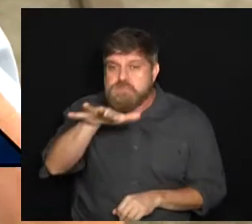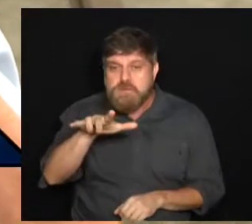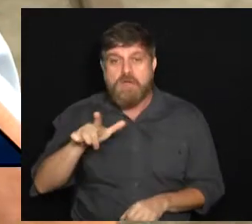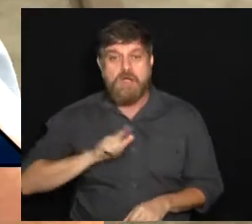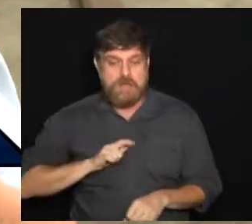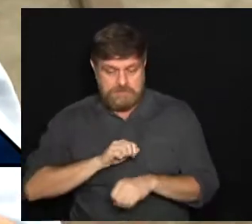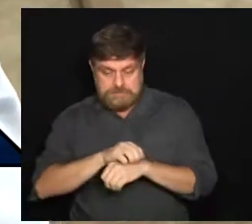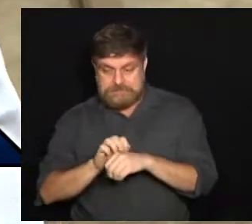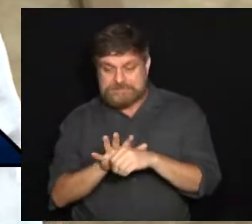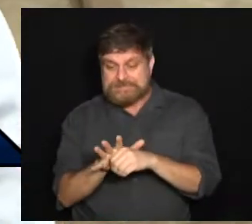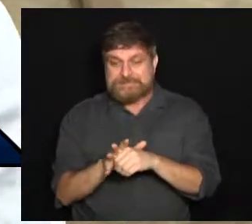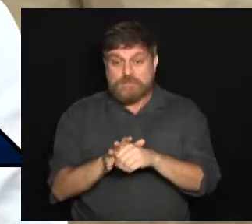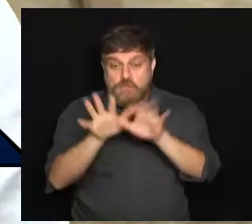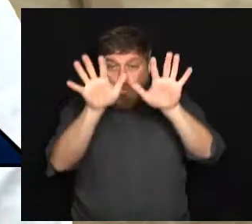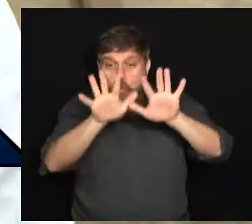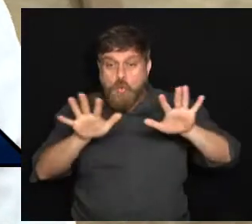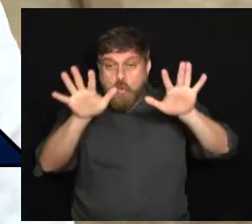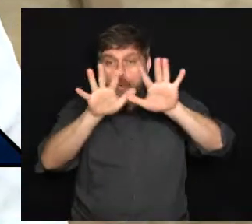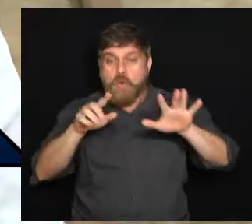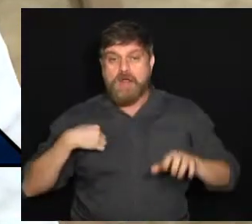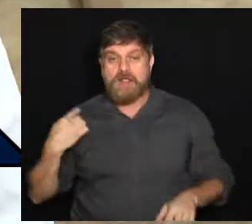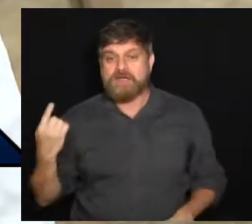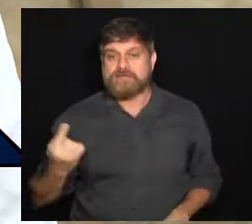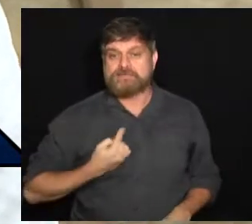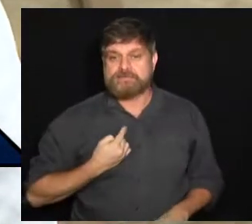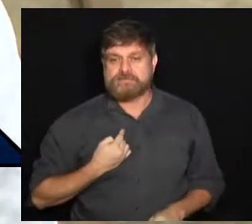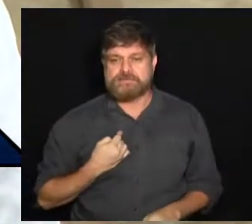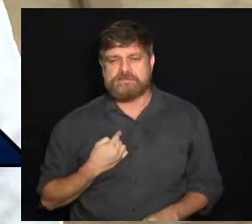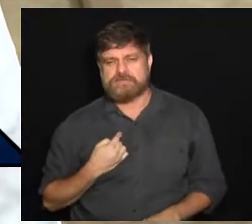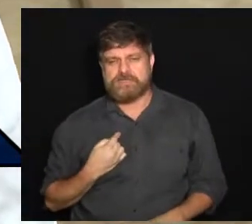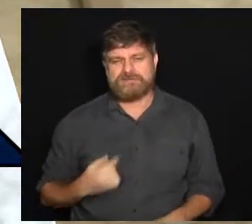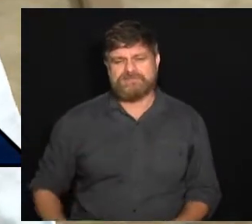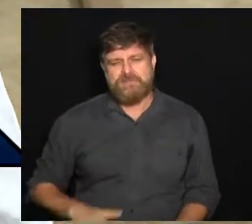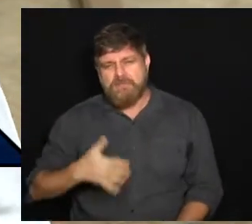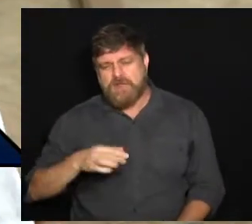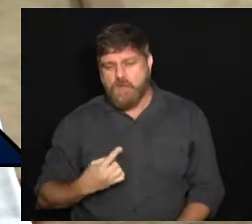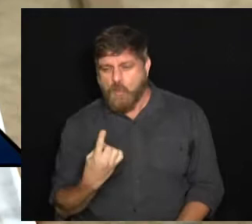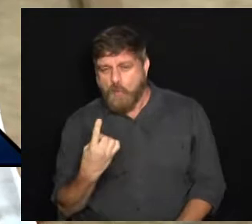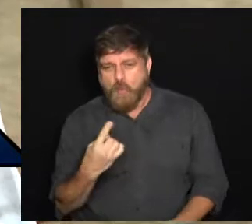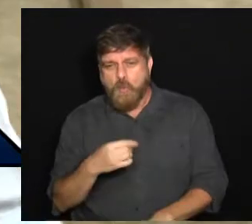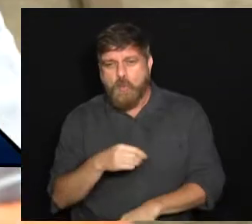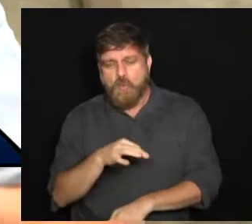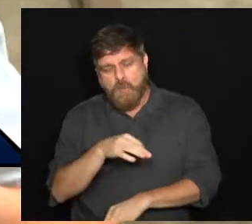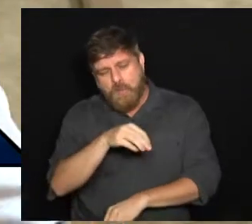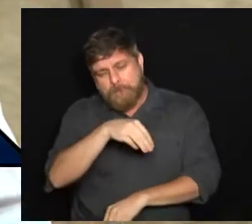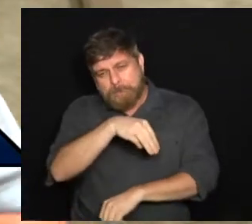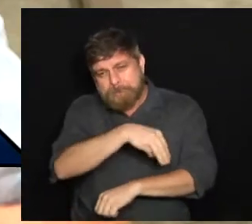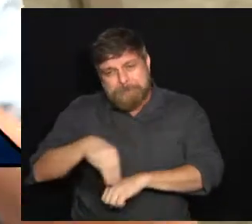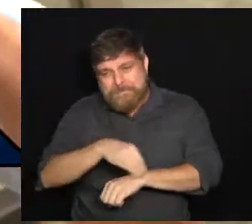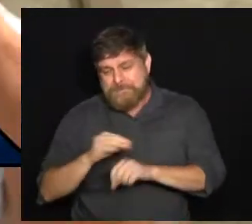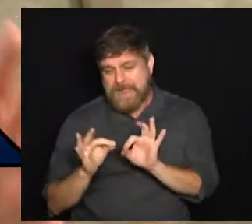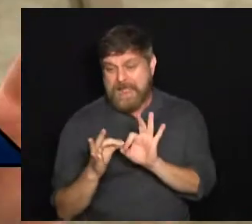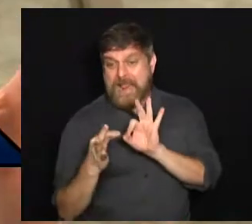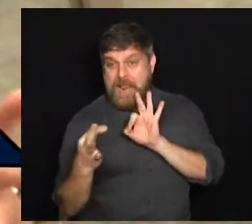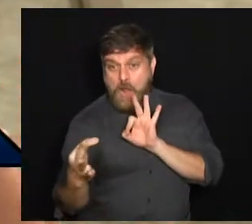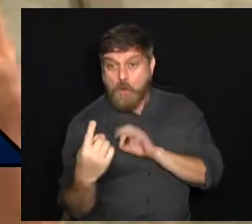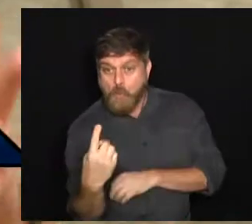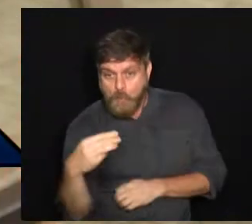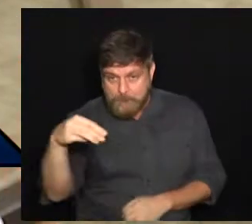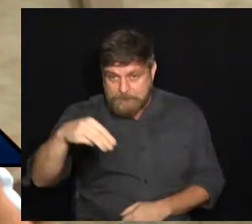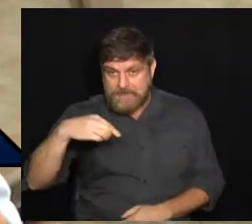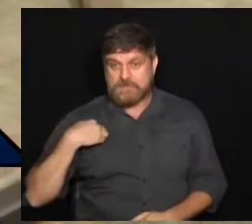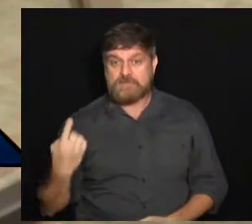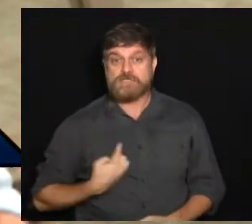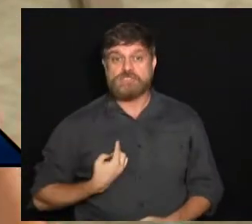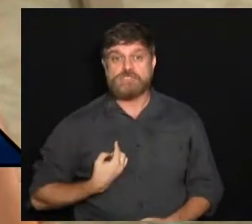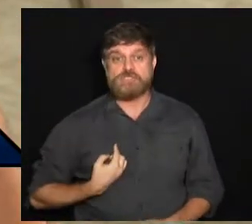uma transmissão aérea que se dá quando a gente está numa distância inferior a 1 metro, 1,5 metros. Então, a primeira coisa que nós temos que mudar no nosso